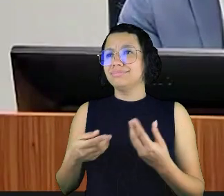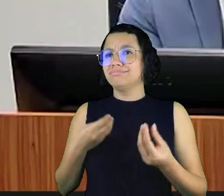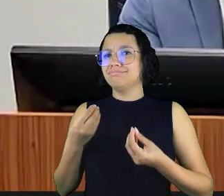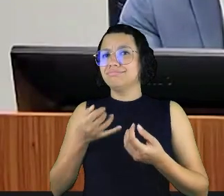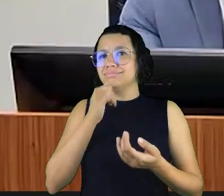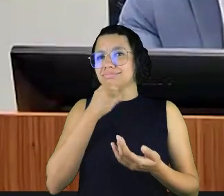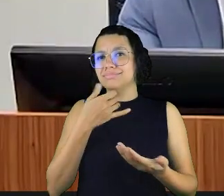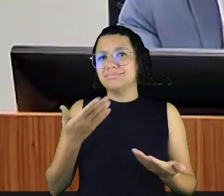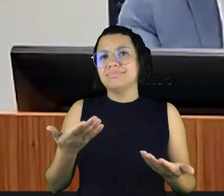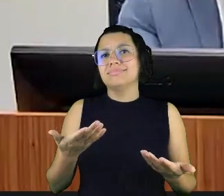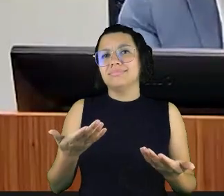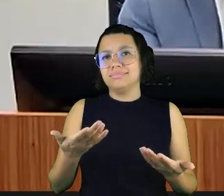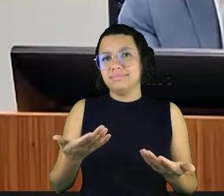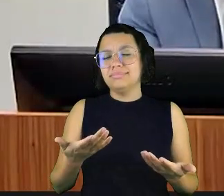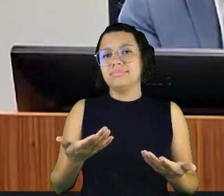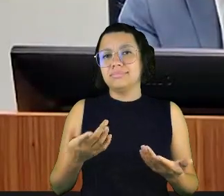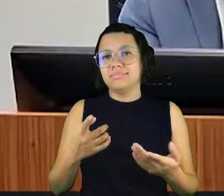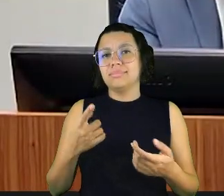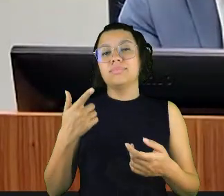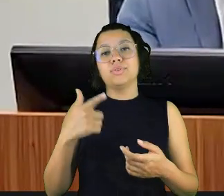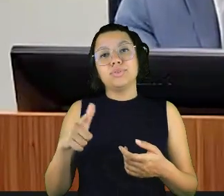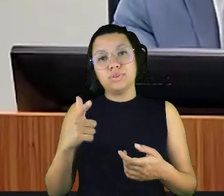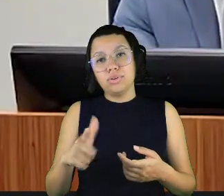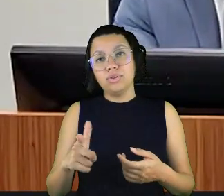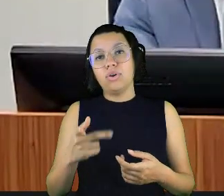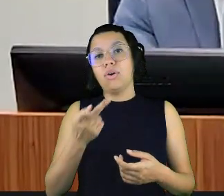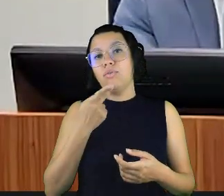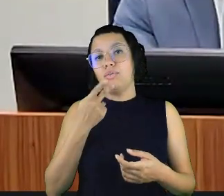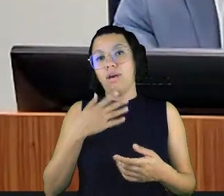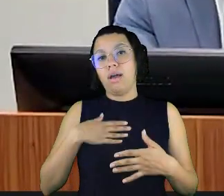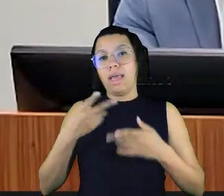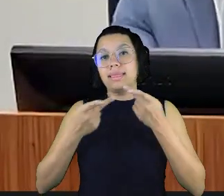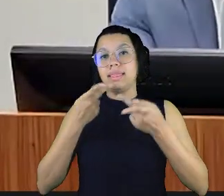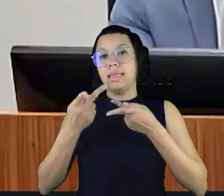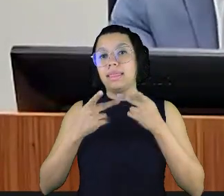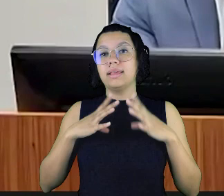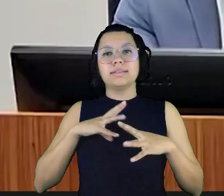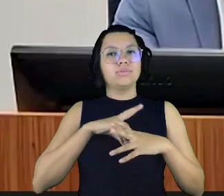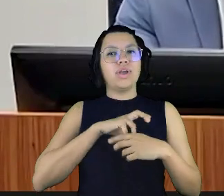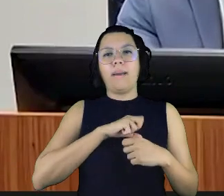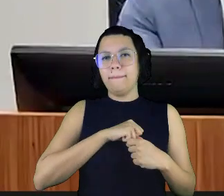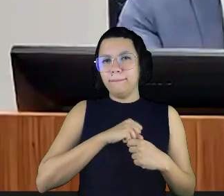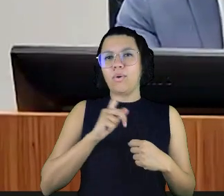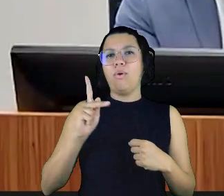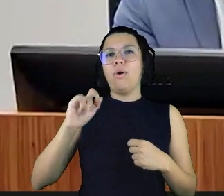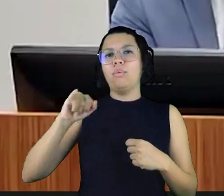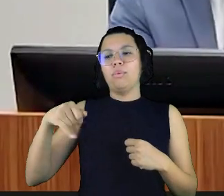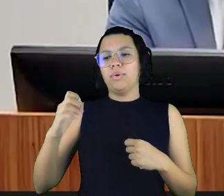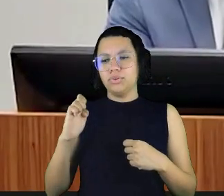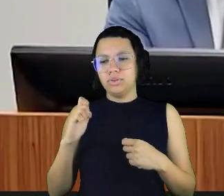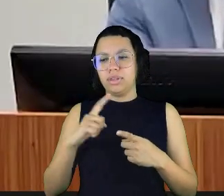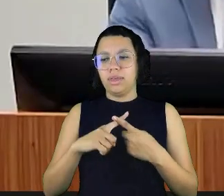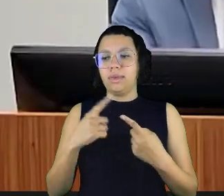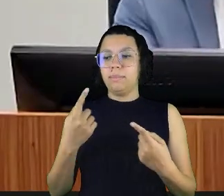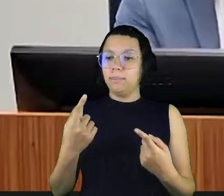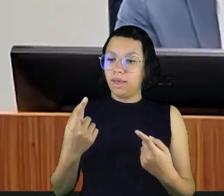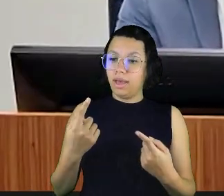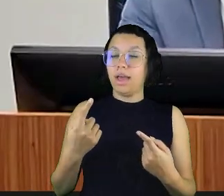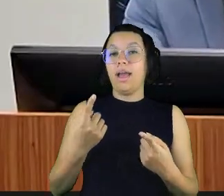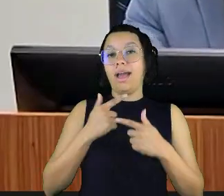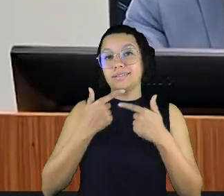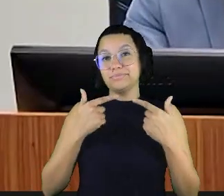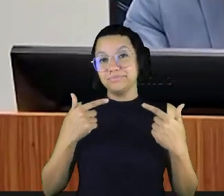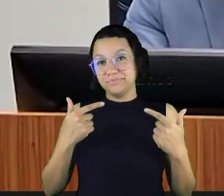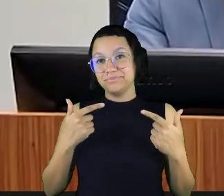minha declaração de amor ao PJE, né? Mas é porque a gente não pode dizer outra coisa, senão que ama o PJE,